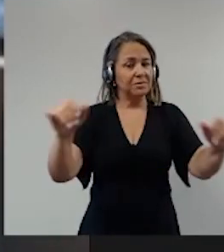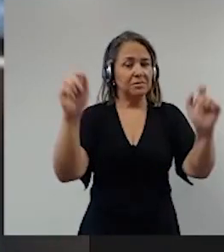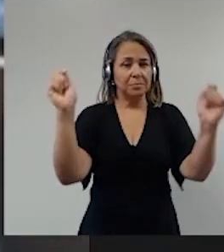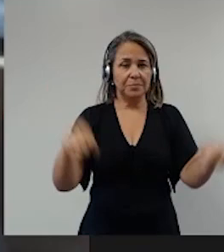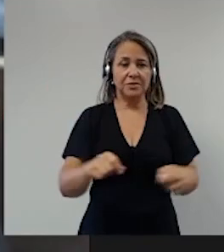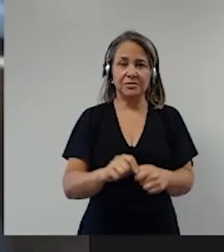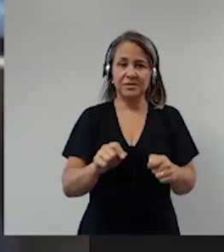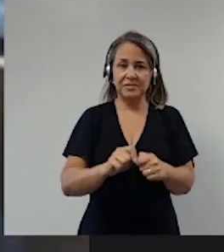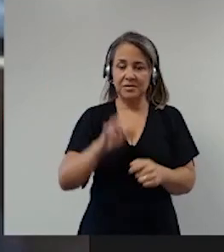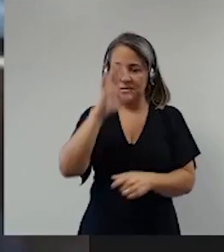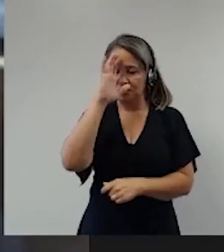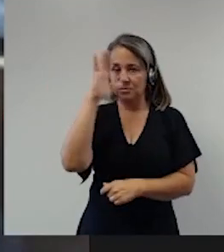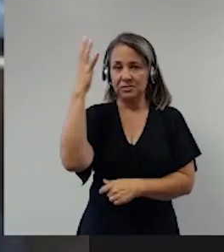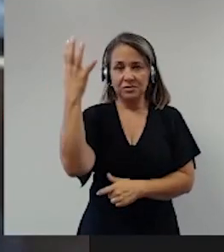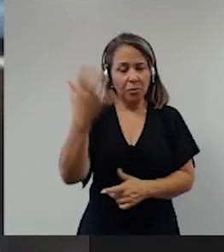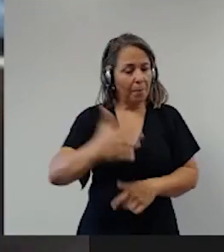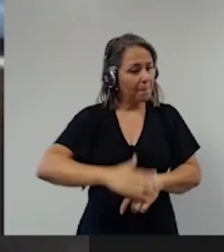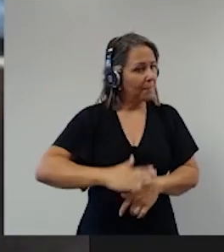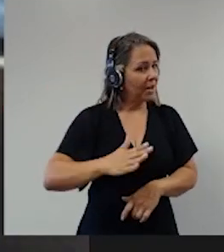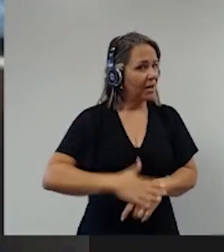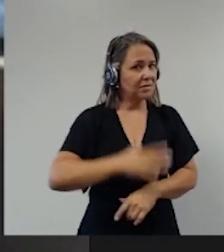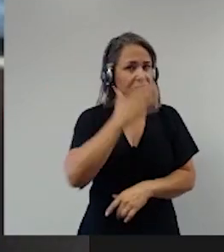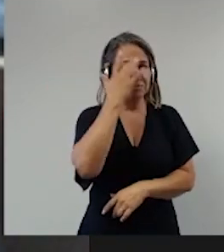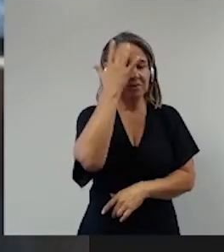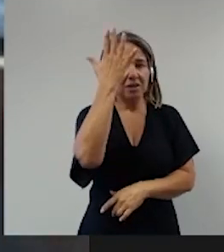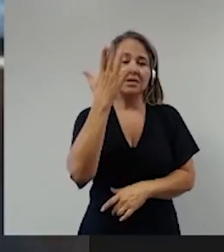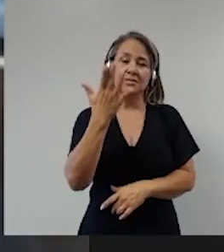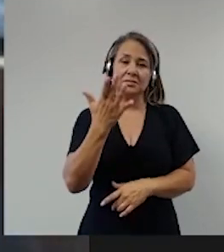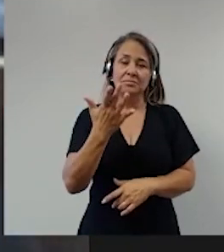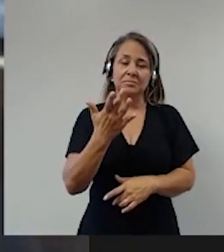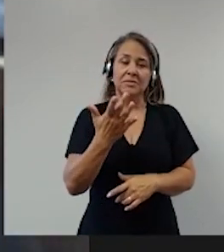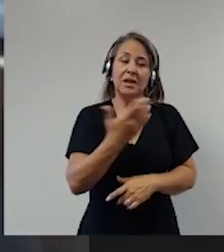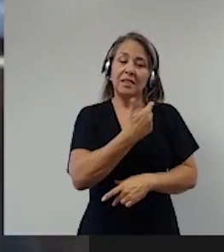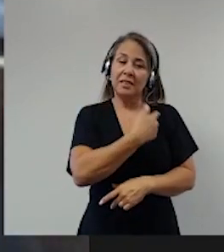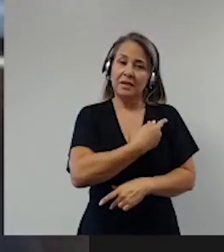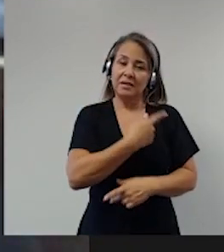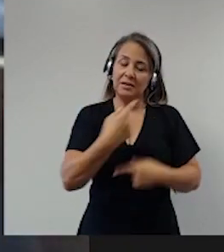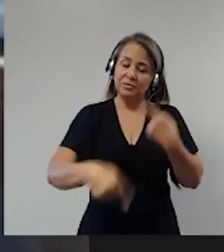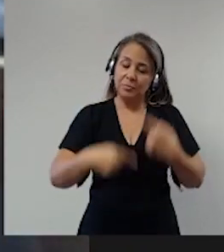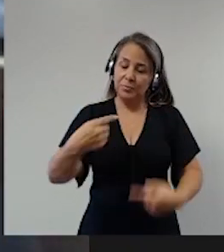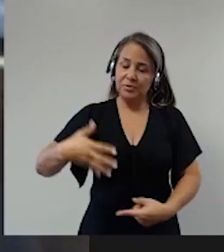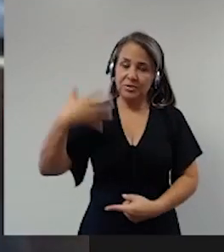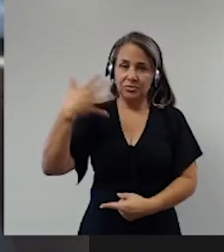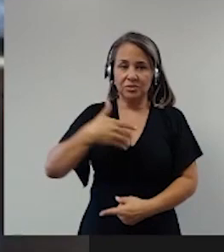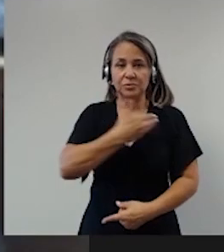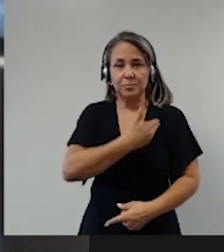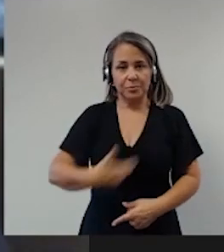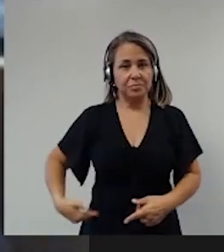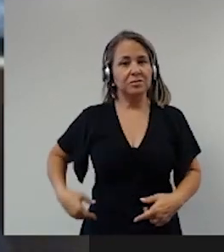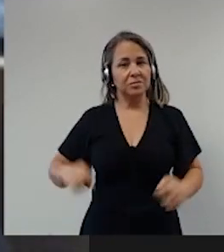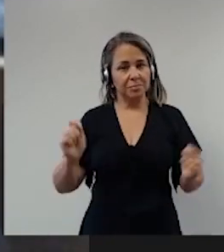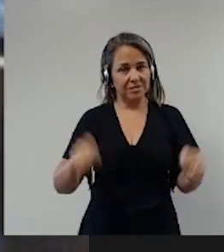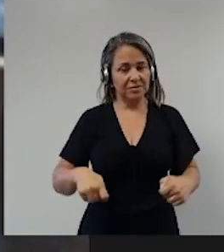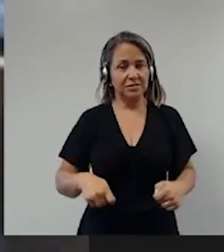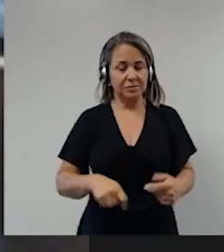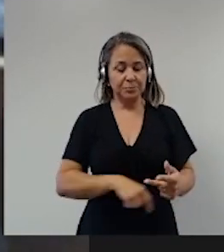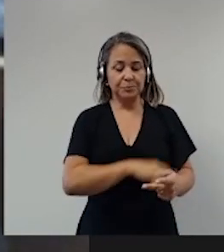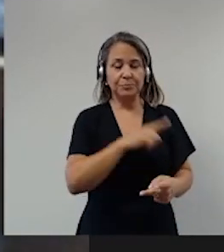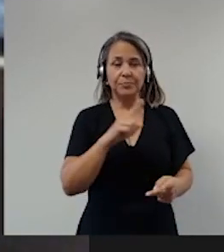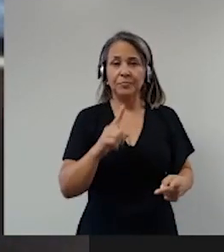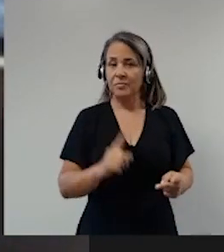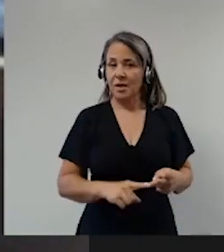as melhores decisões em relação às políticas públicas que devam ser aplicadas. Ponto. Acho